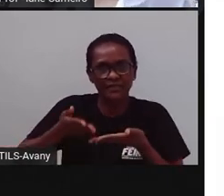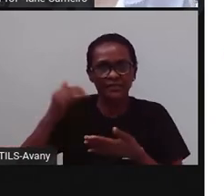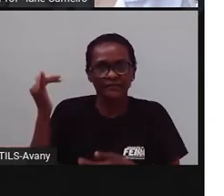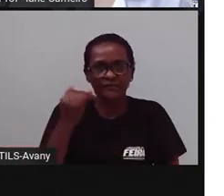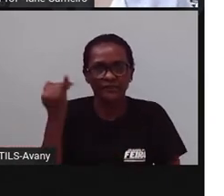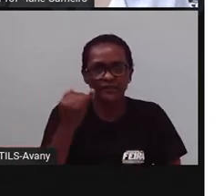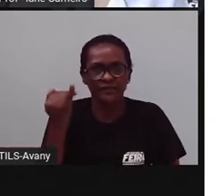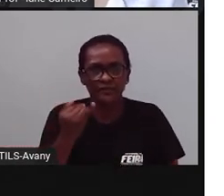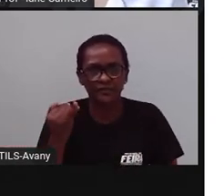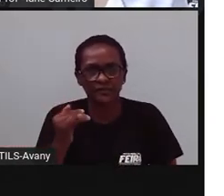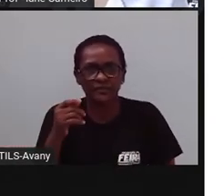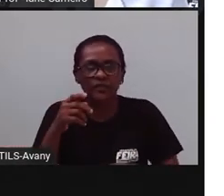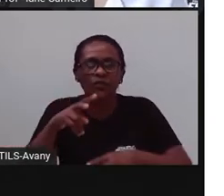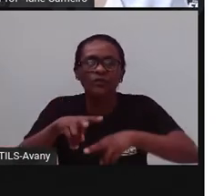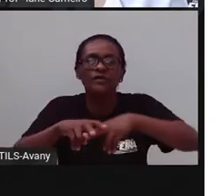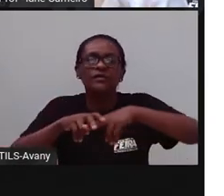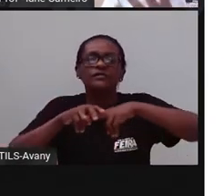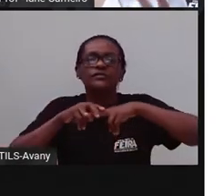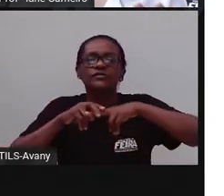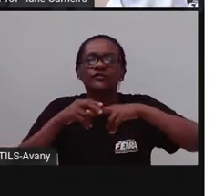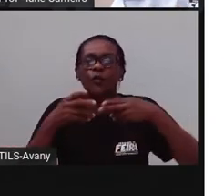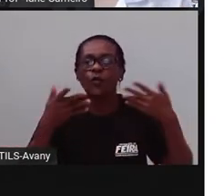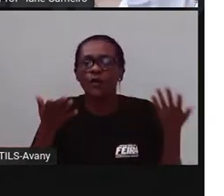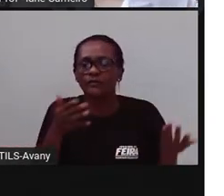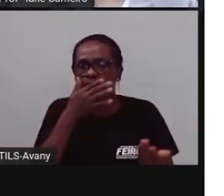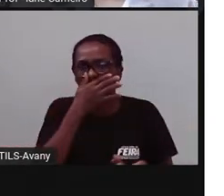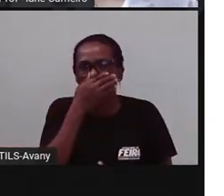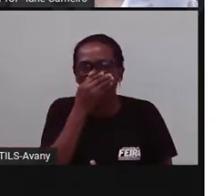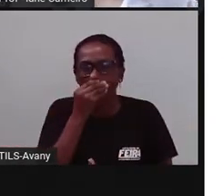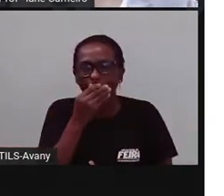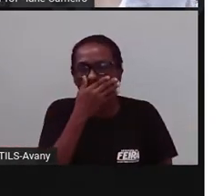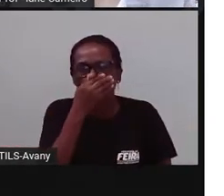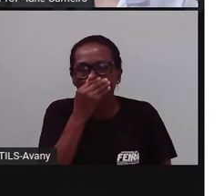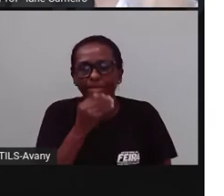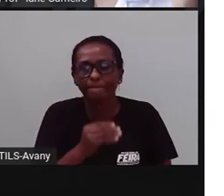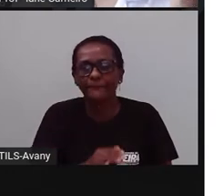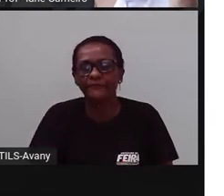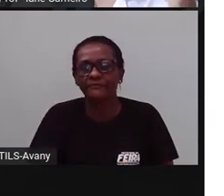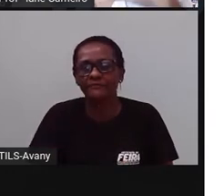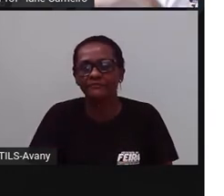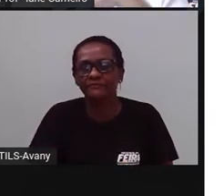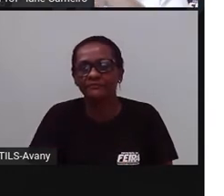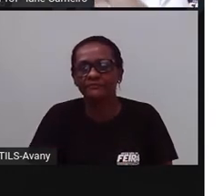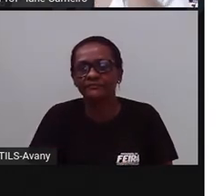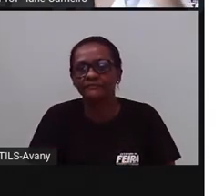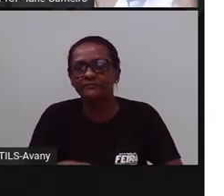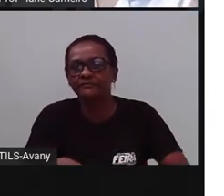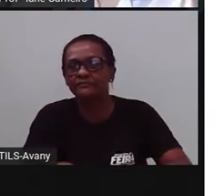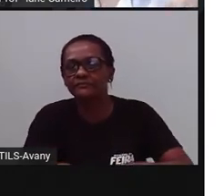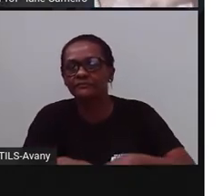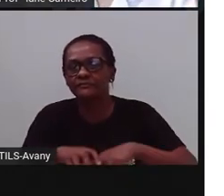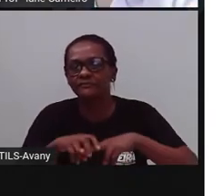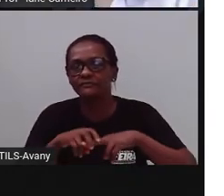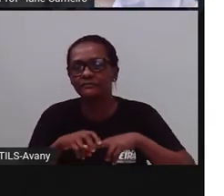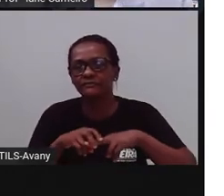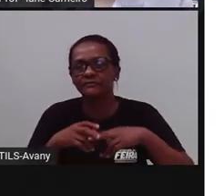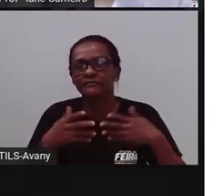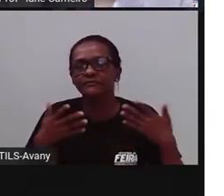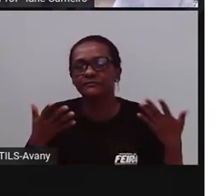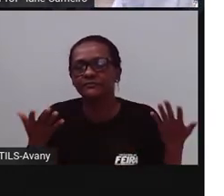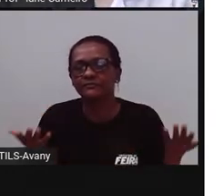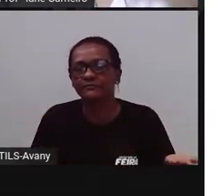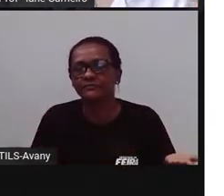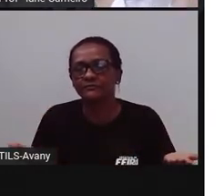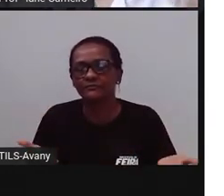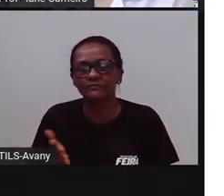desse convite se Vocês conseguem perceber Qual é o qual é o qual vai ser o tema